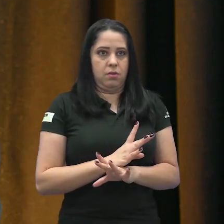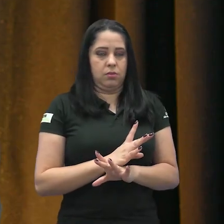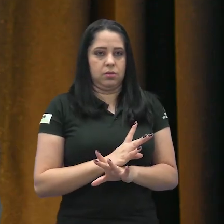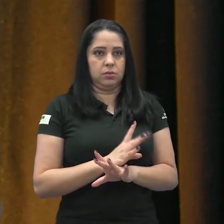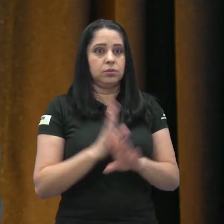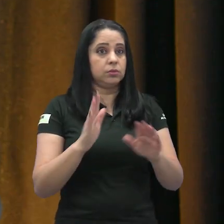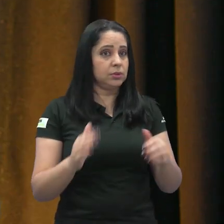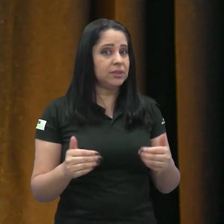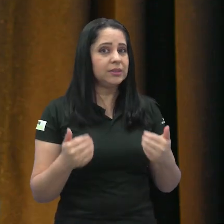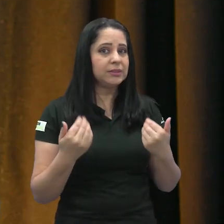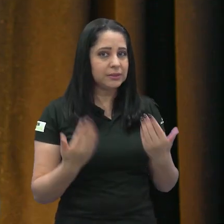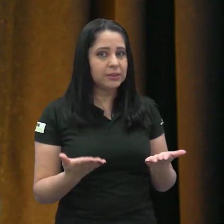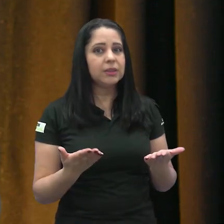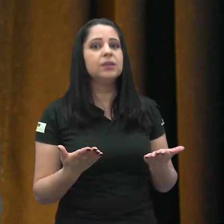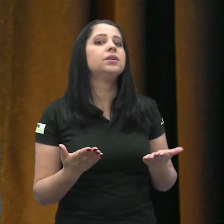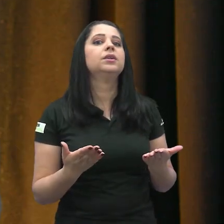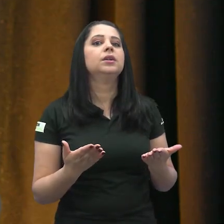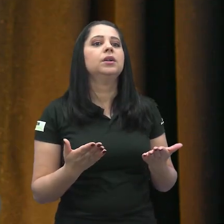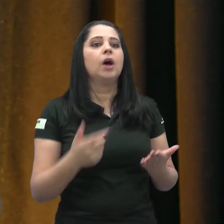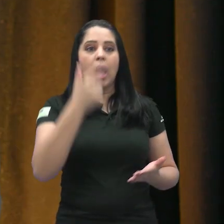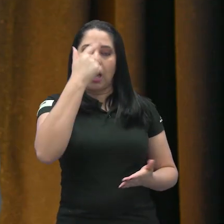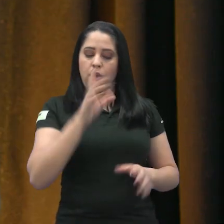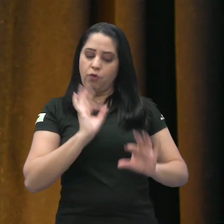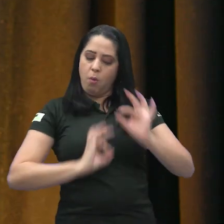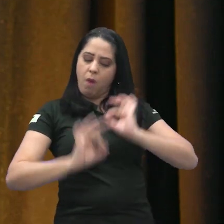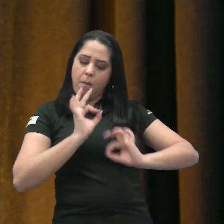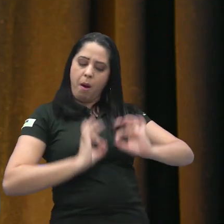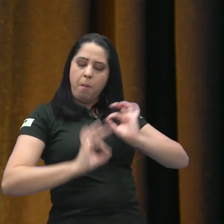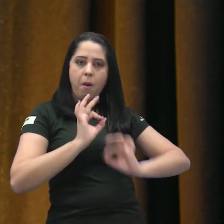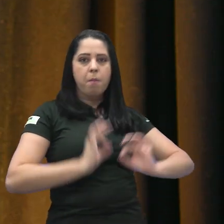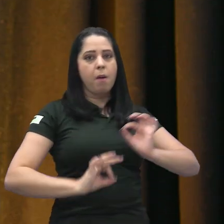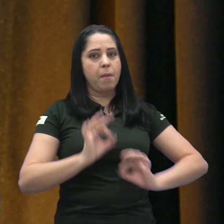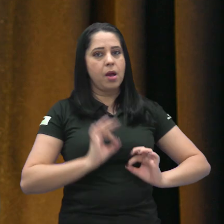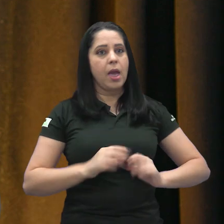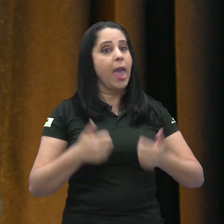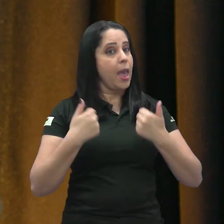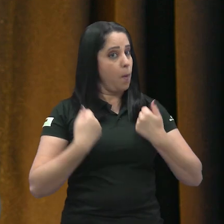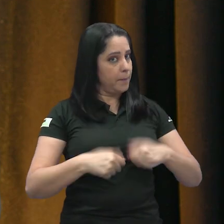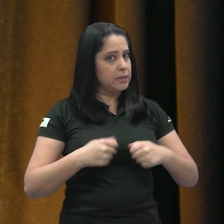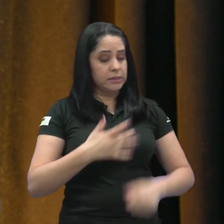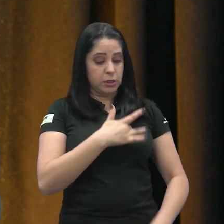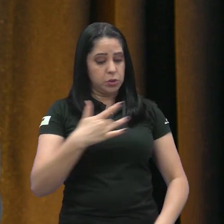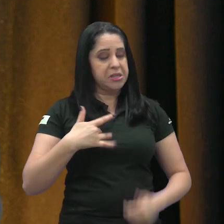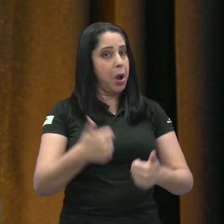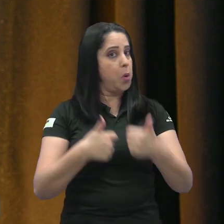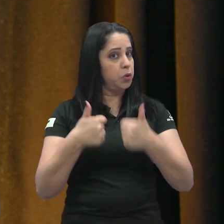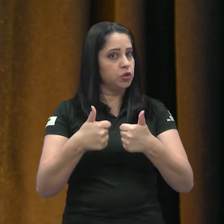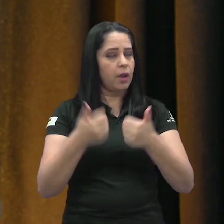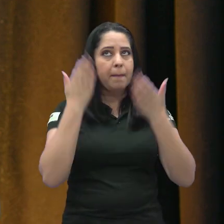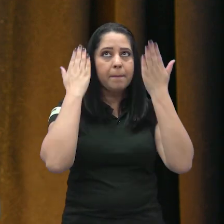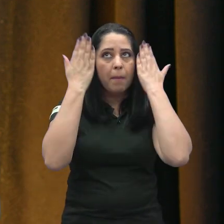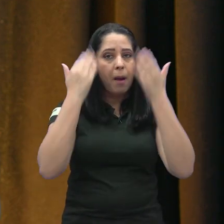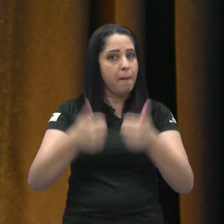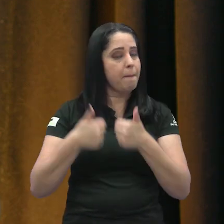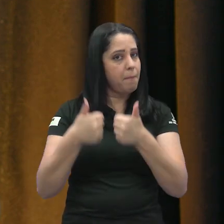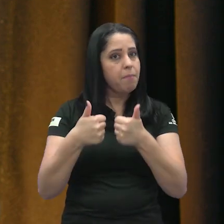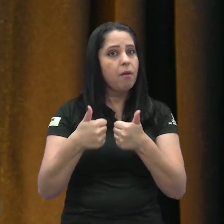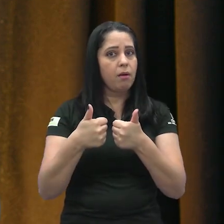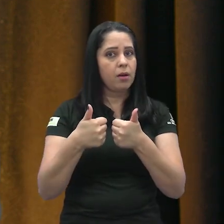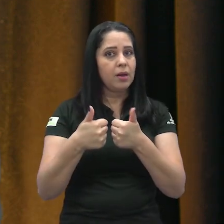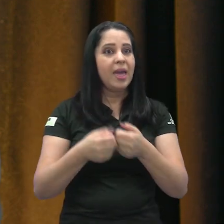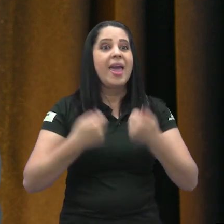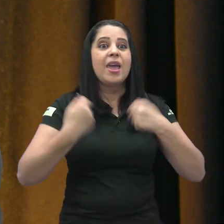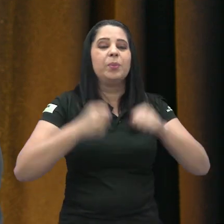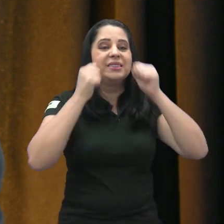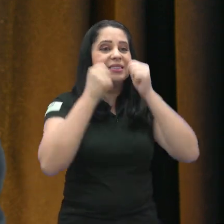Então, diante de tudo isso, você vai se preparando. Né? Eu preciso estar bem de saúde, eu preciso estar bem psicologicamente,